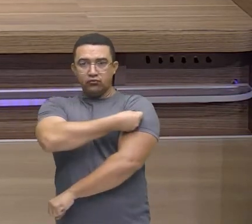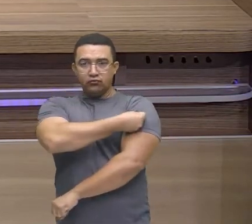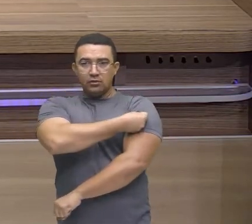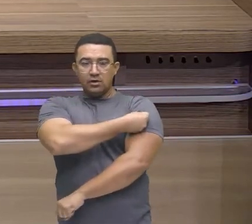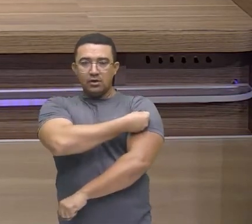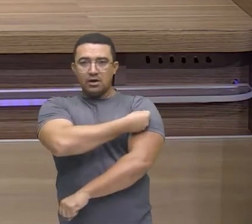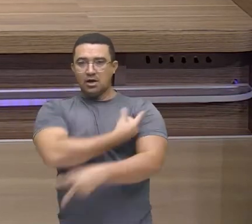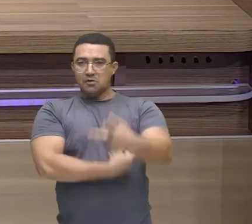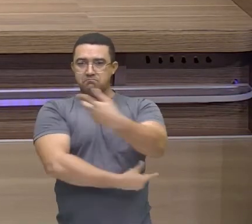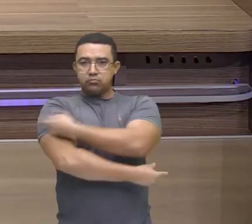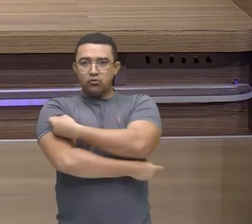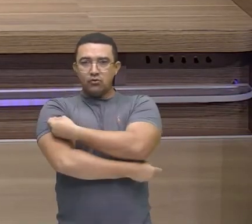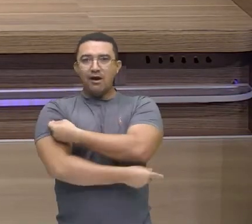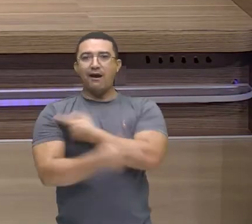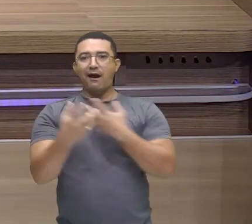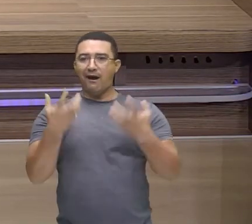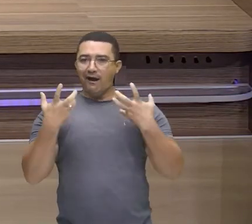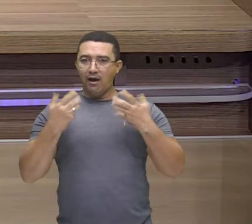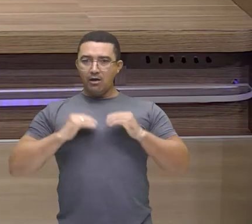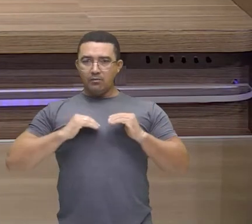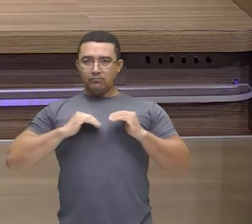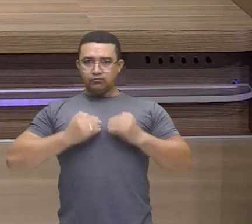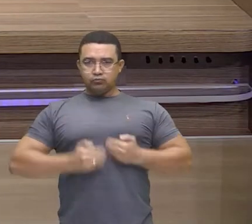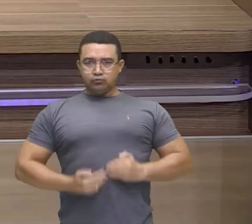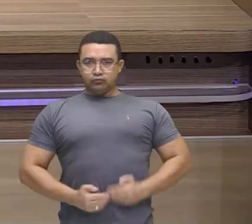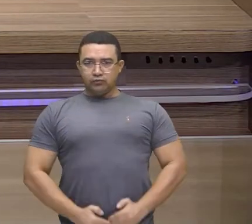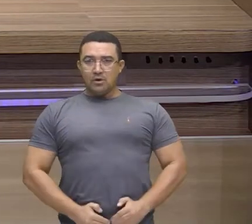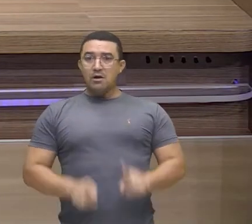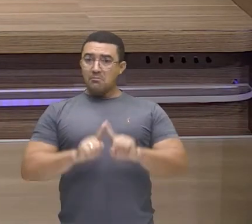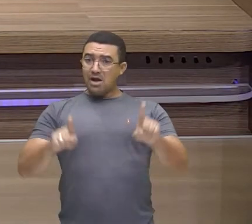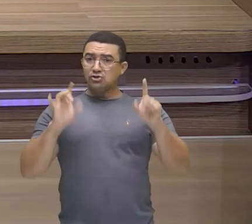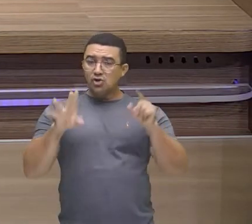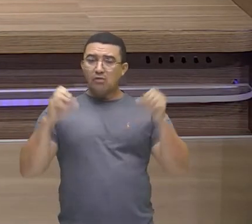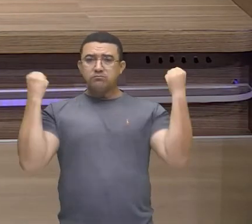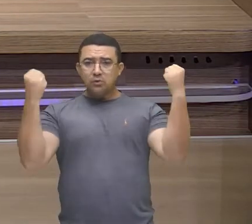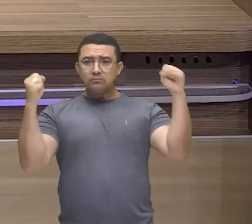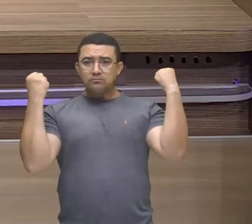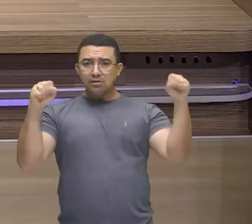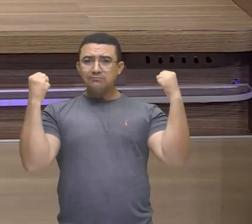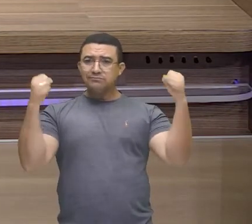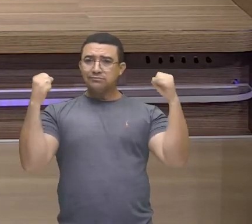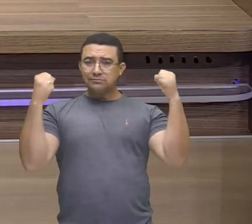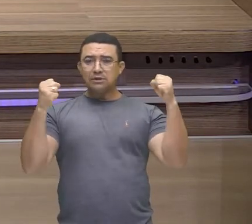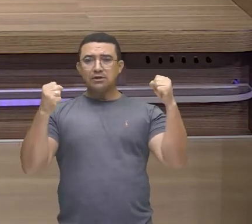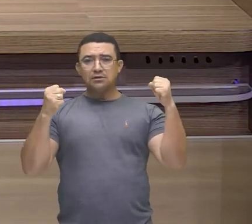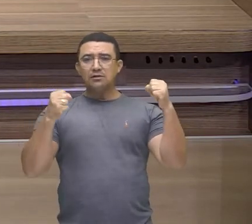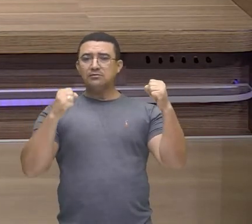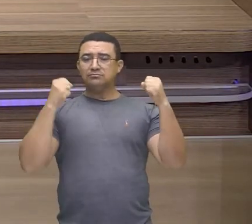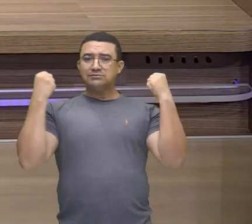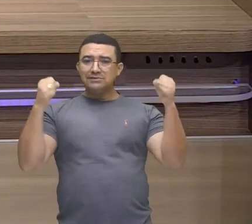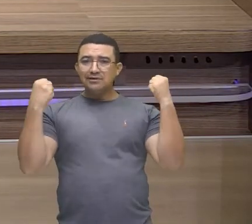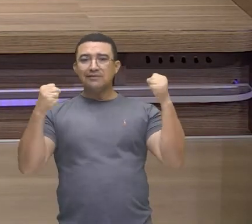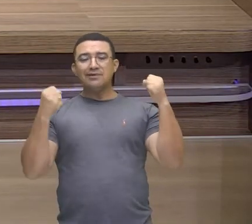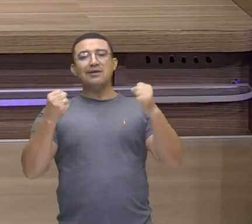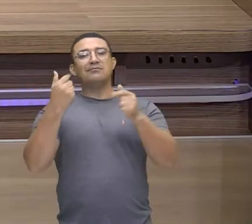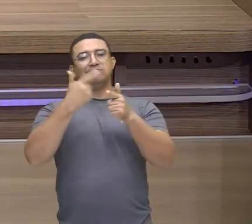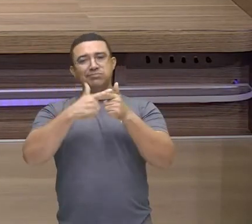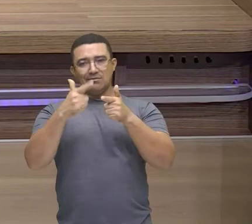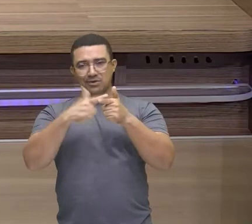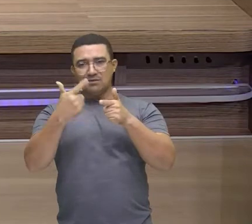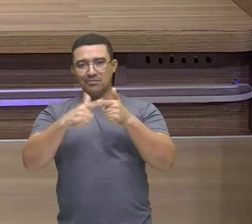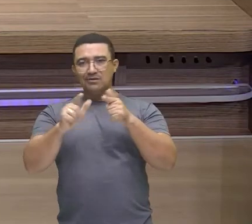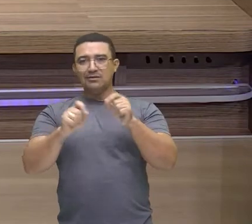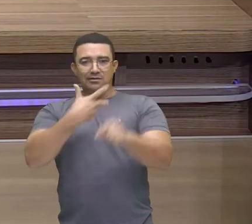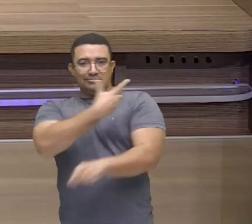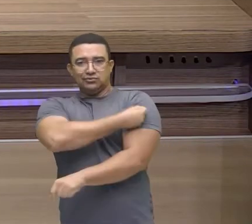bombado, grandão, mas ele não vai fazer só atividade física. Eles começam a usar anabolizante, com um problema gravíssimo no